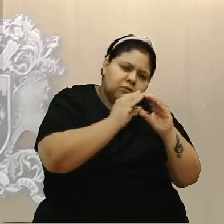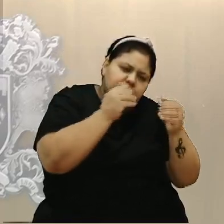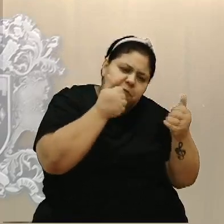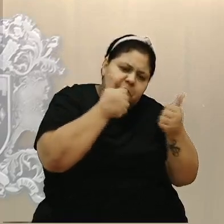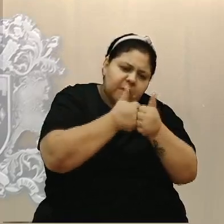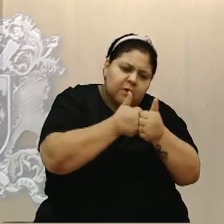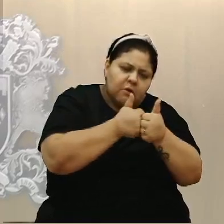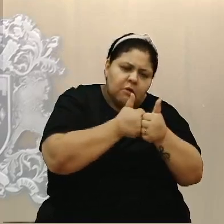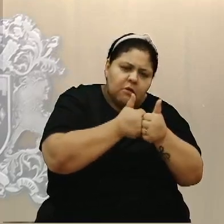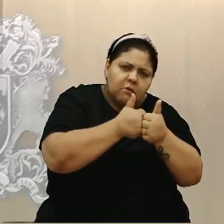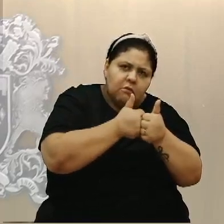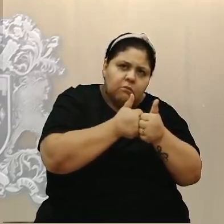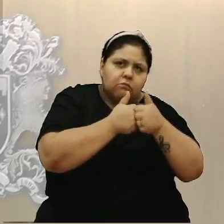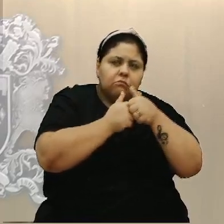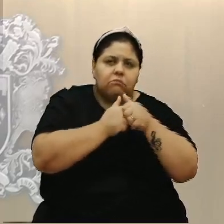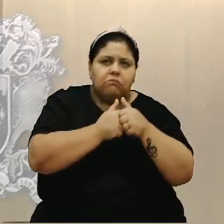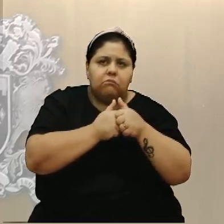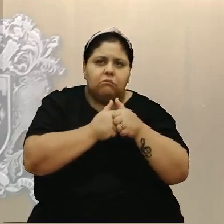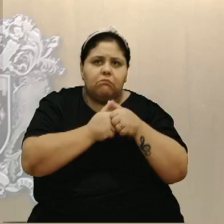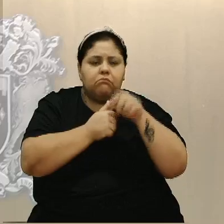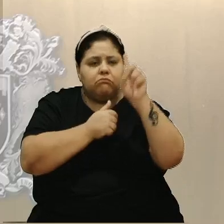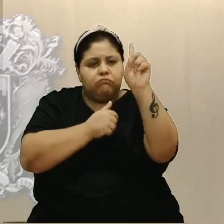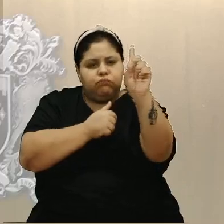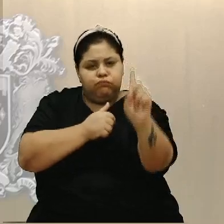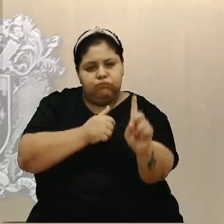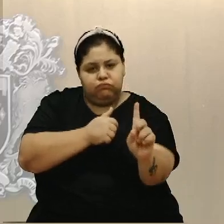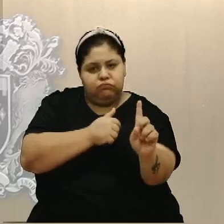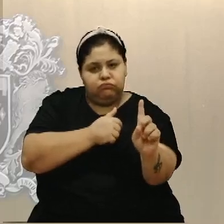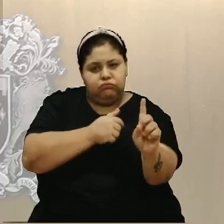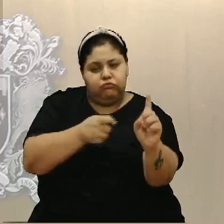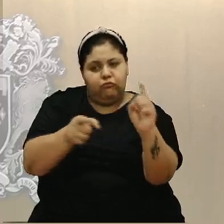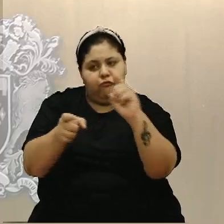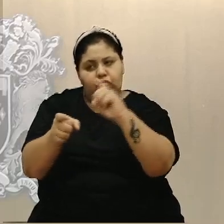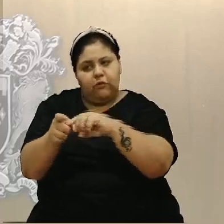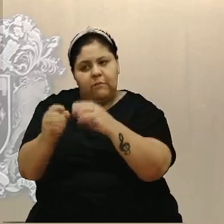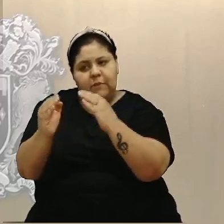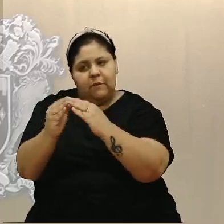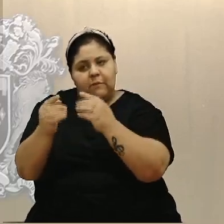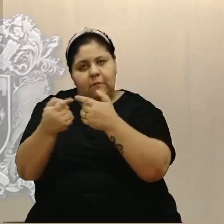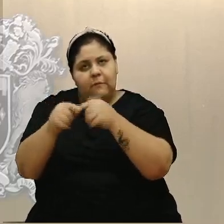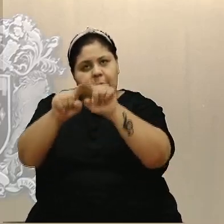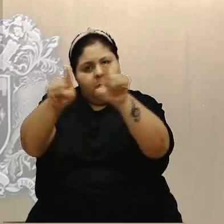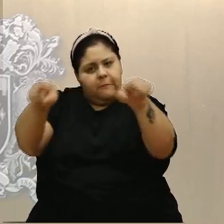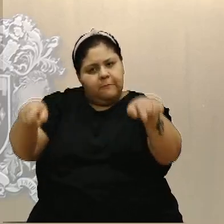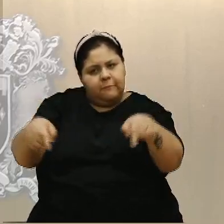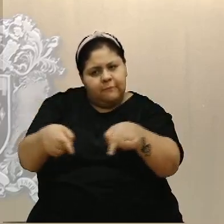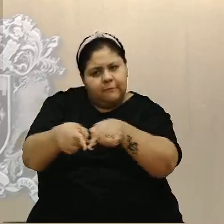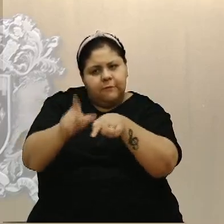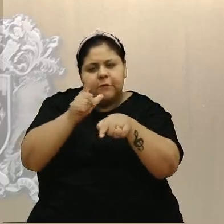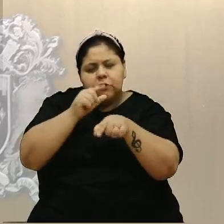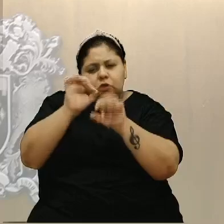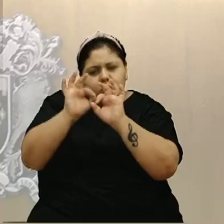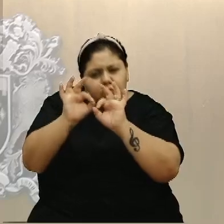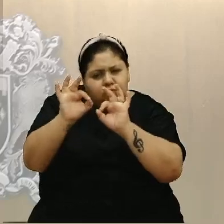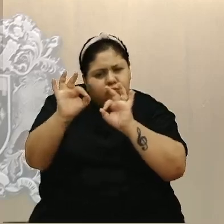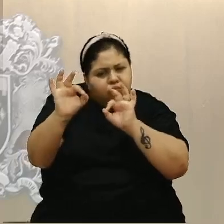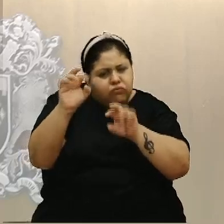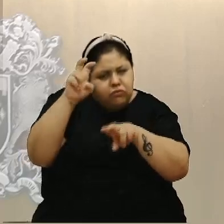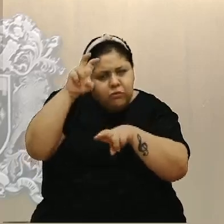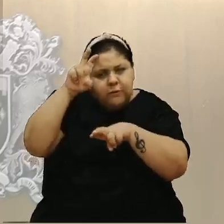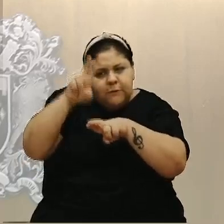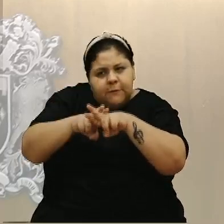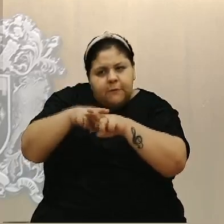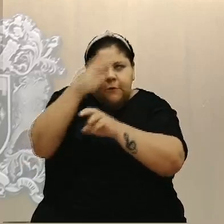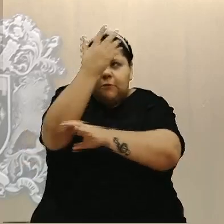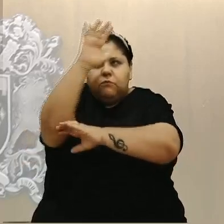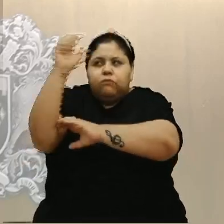e aquele senhor ia seguir para casa. Mas ao lado do córrego, um pouco mais distante, sentado debaixo de uma